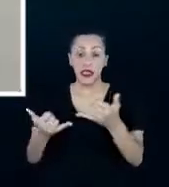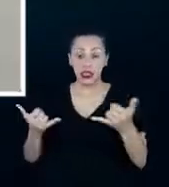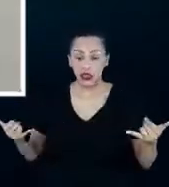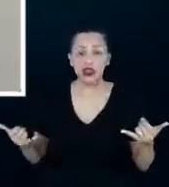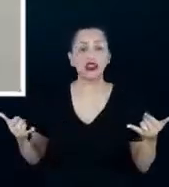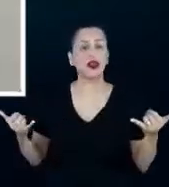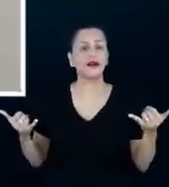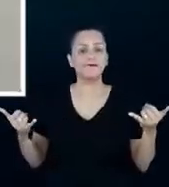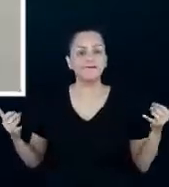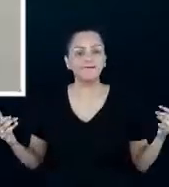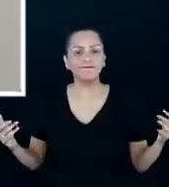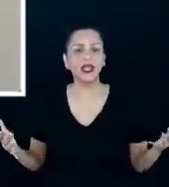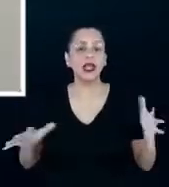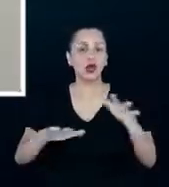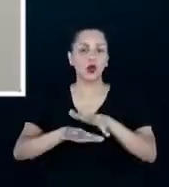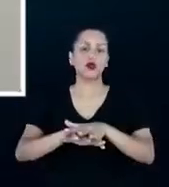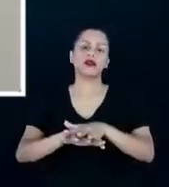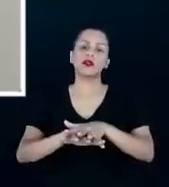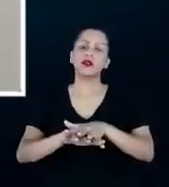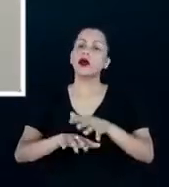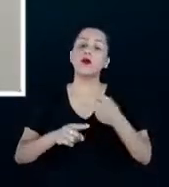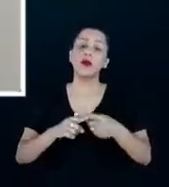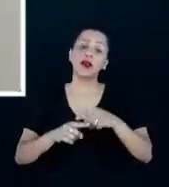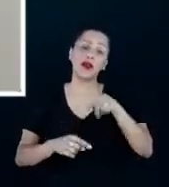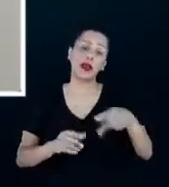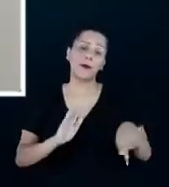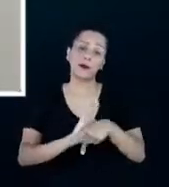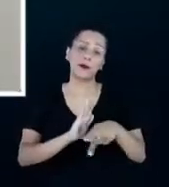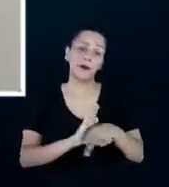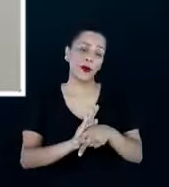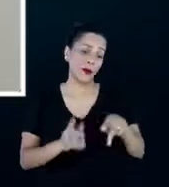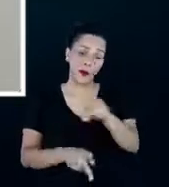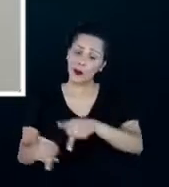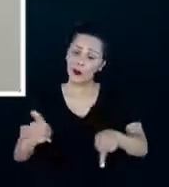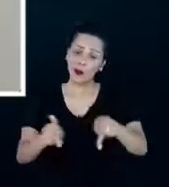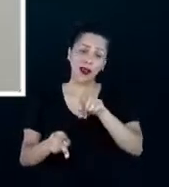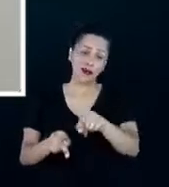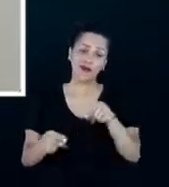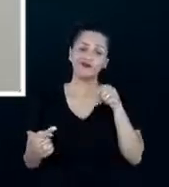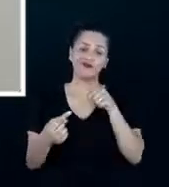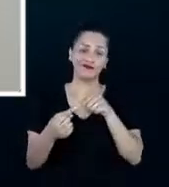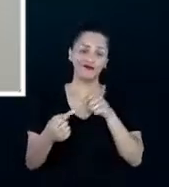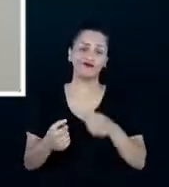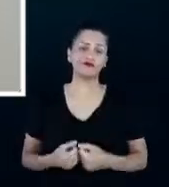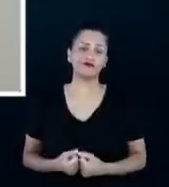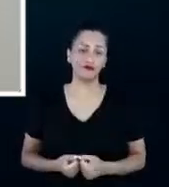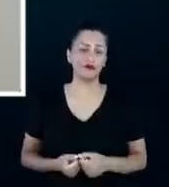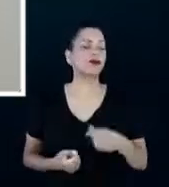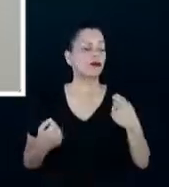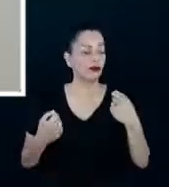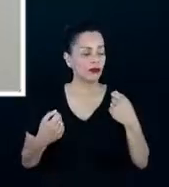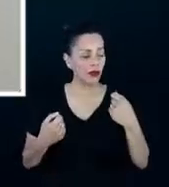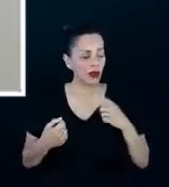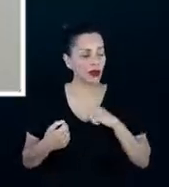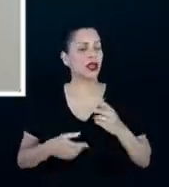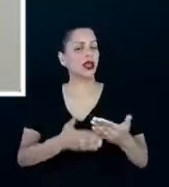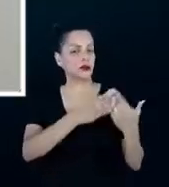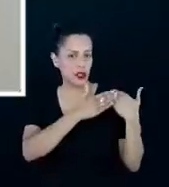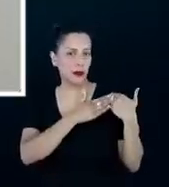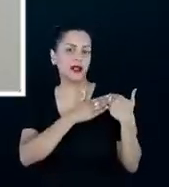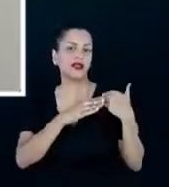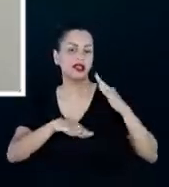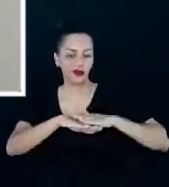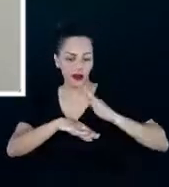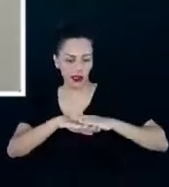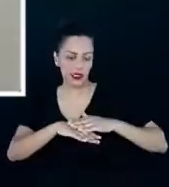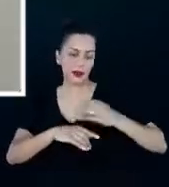porque a gente está falando de inclusão econômica e social de boa parte da população. Então, a gente tem um dever de casa de continuar fazendo políticas que tragam,